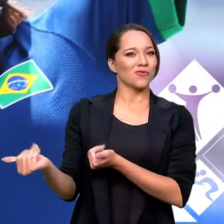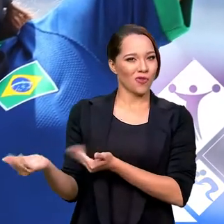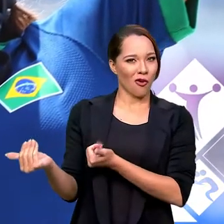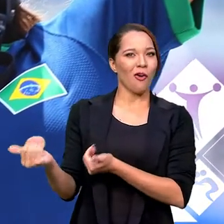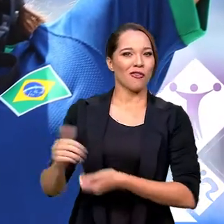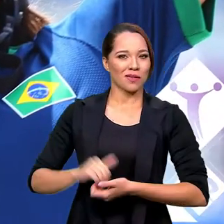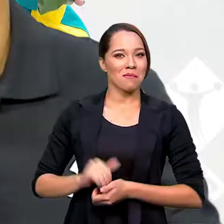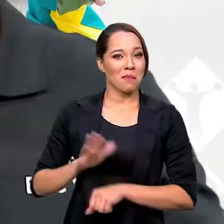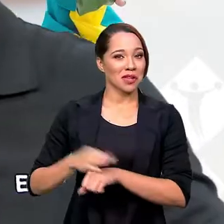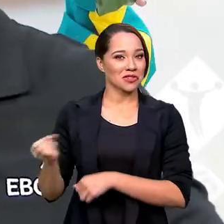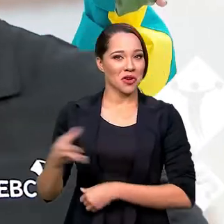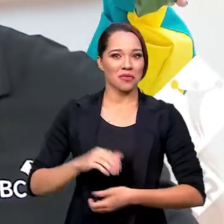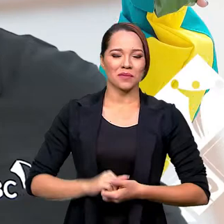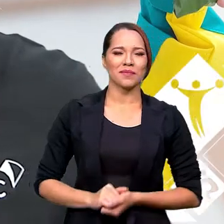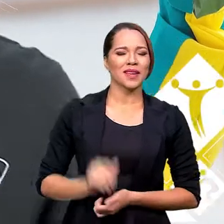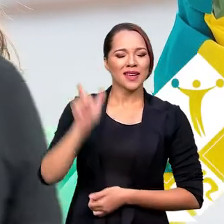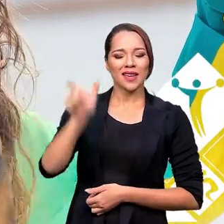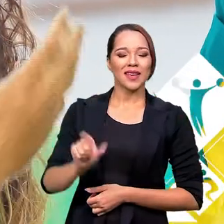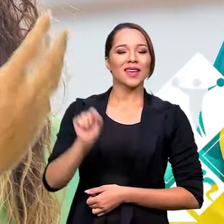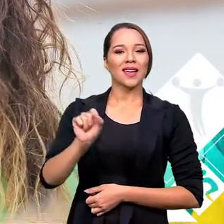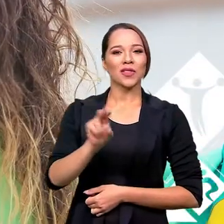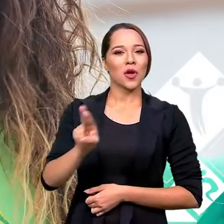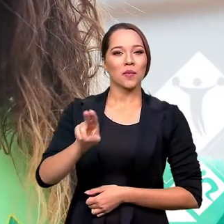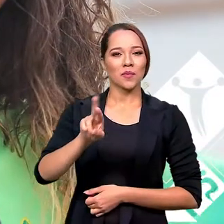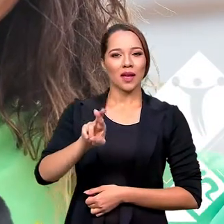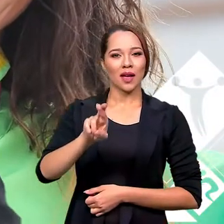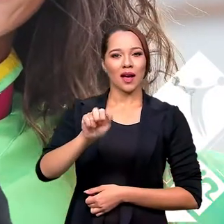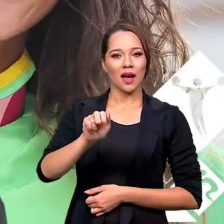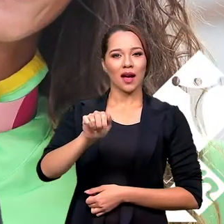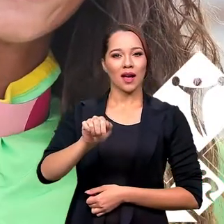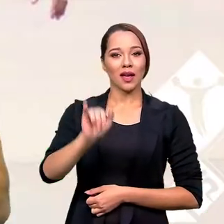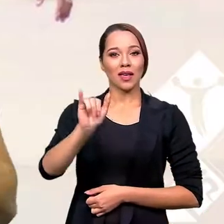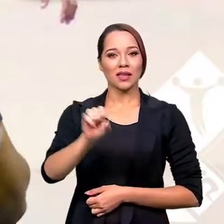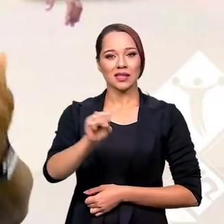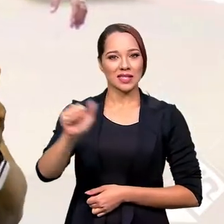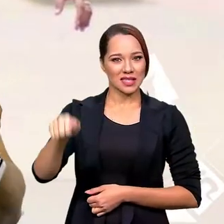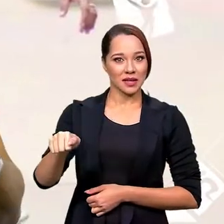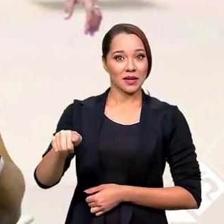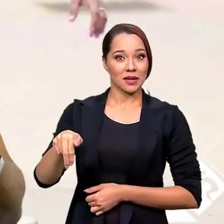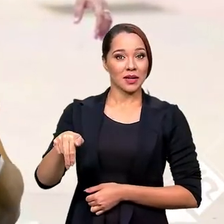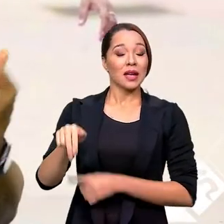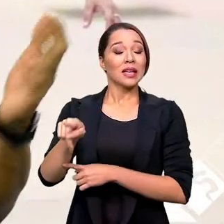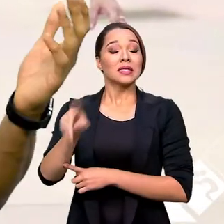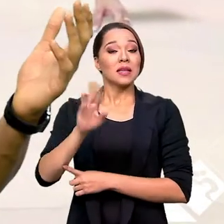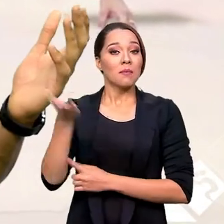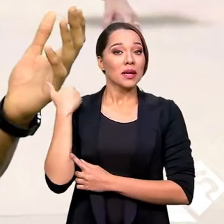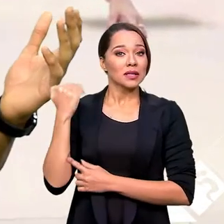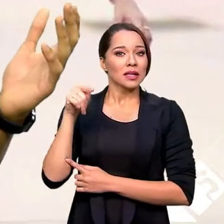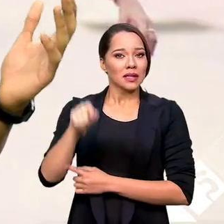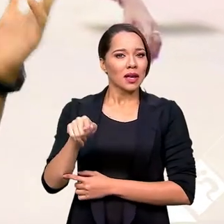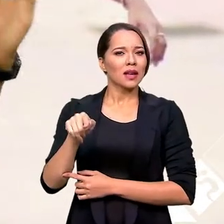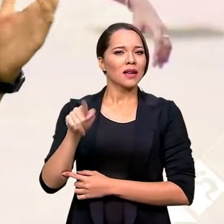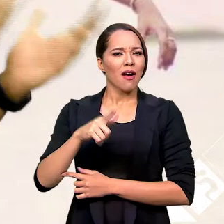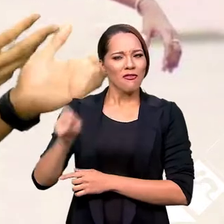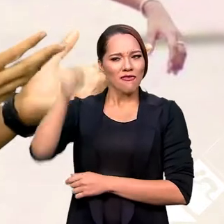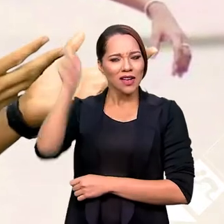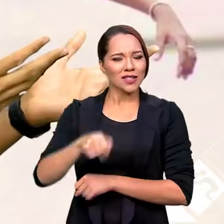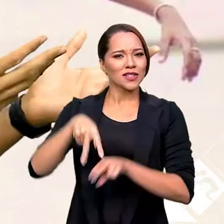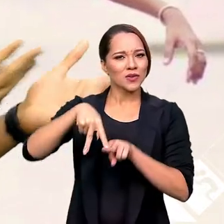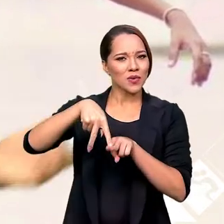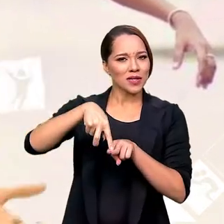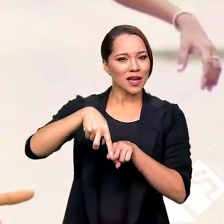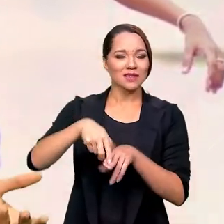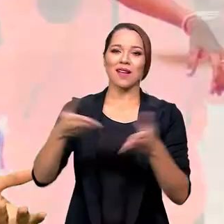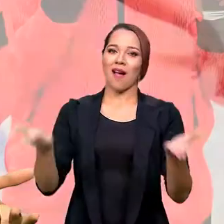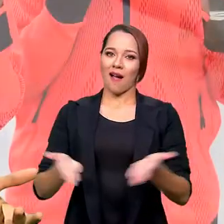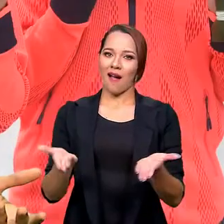mais nova ainda. Estamos falando, claro, da Raíssa Leal. E se antes ela era conhecida como a fadinha do